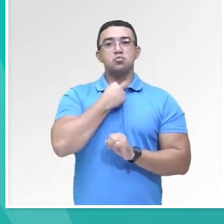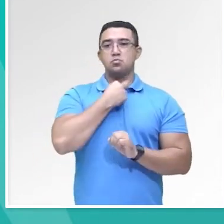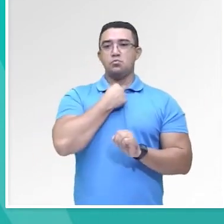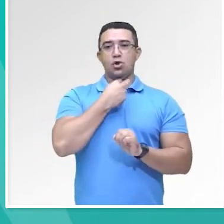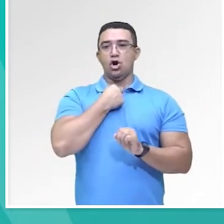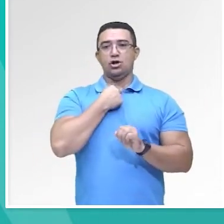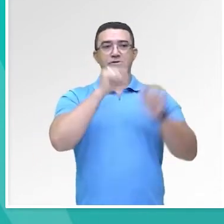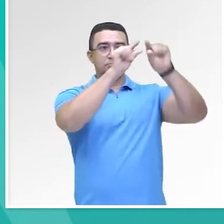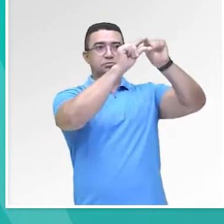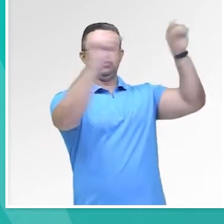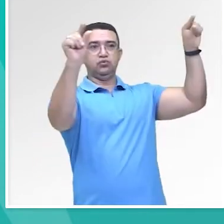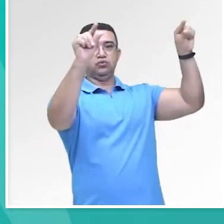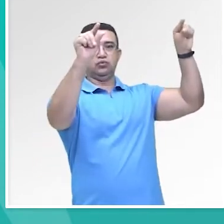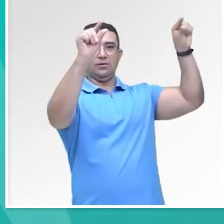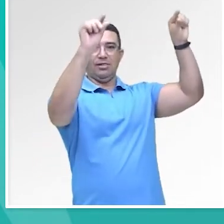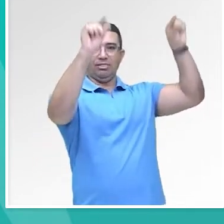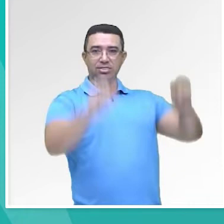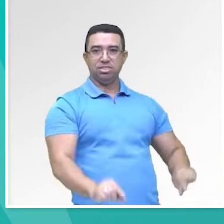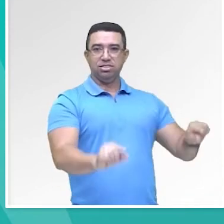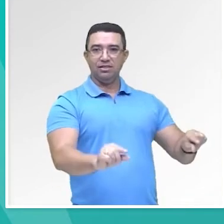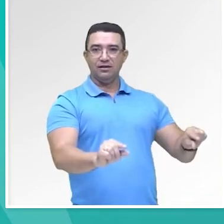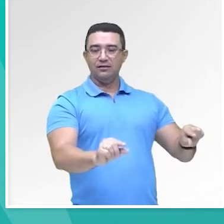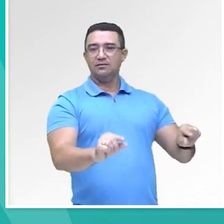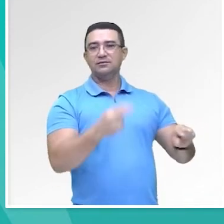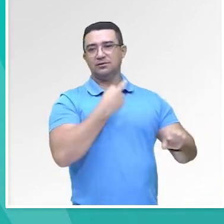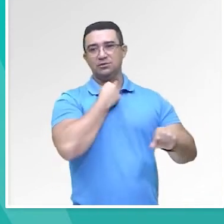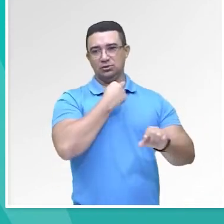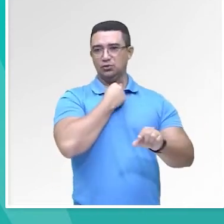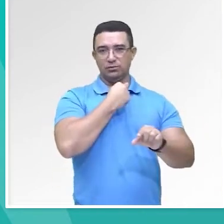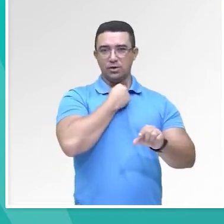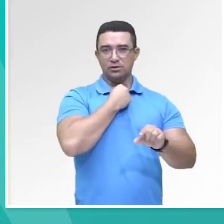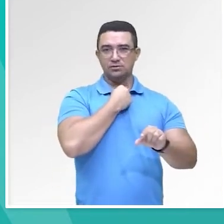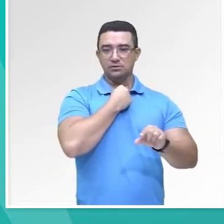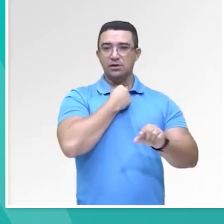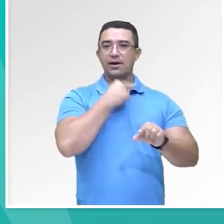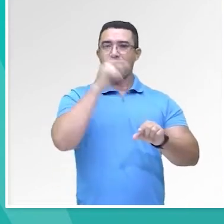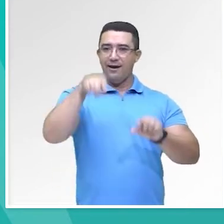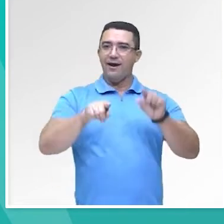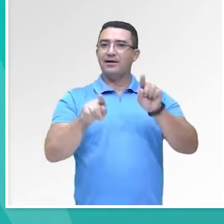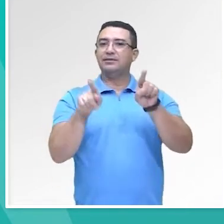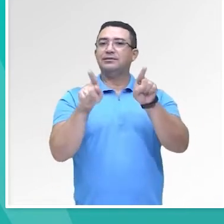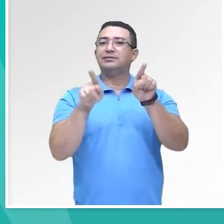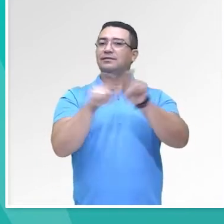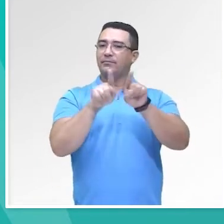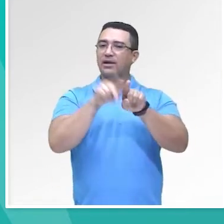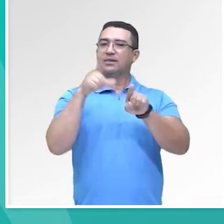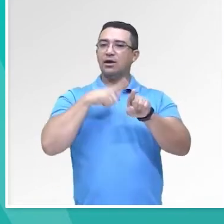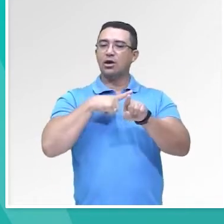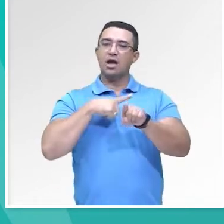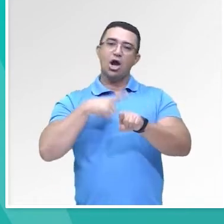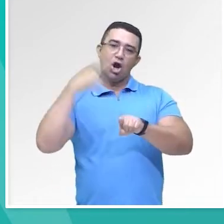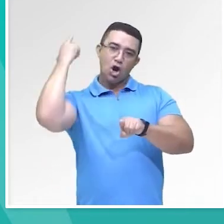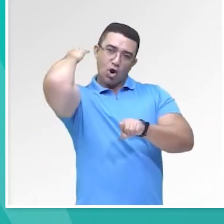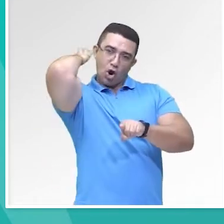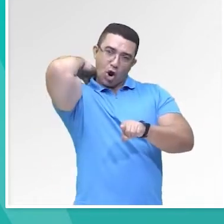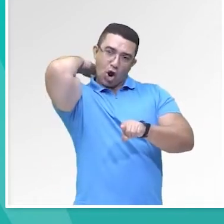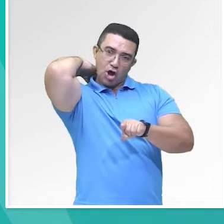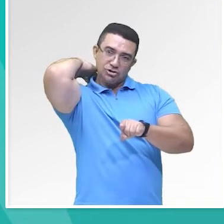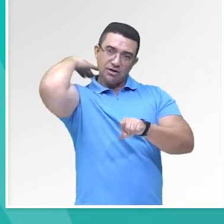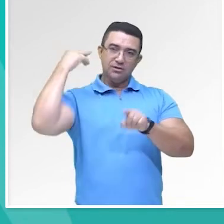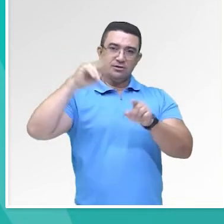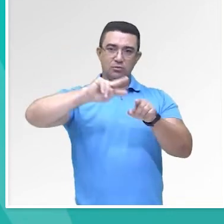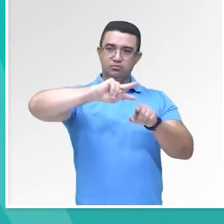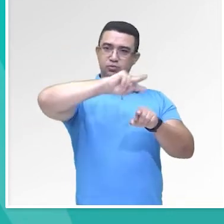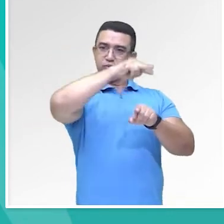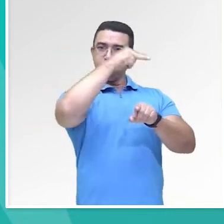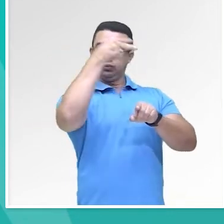deixar cair, tá certo? E esse salto feito de costa tem um nome, é o Fosbury, tá? E esse salto,